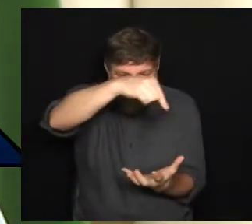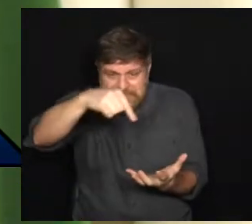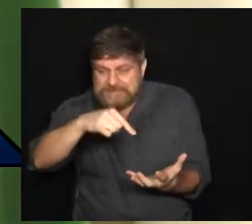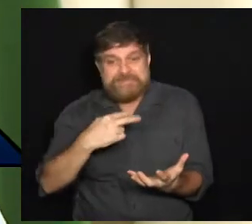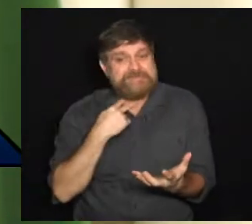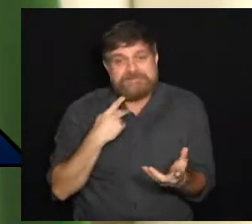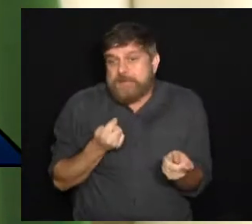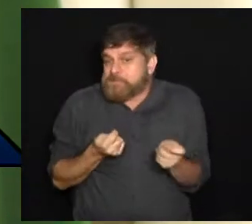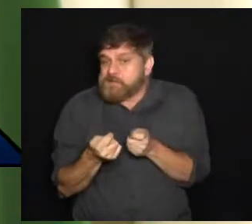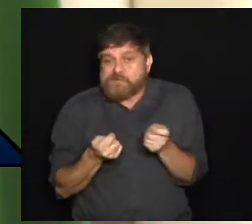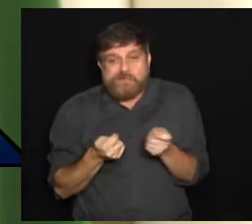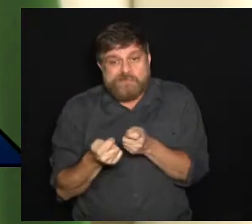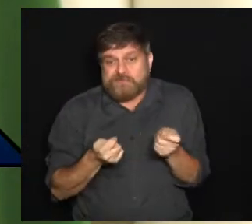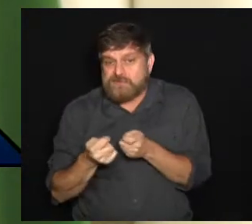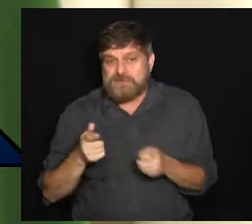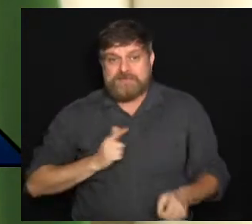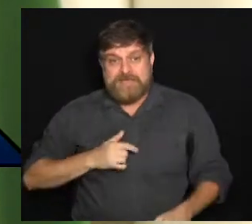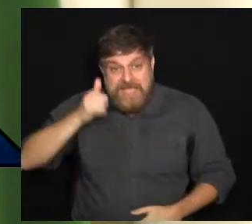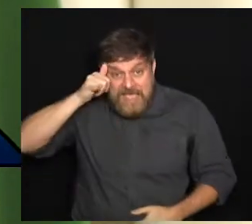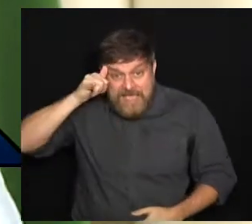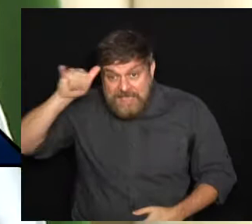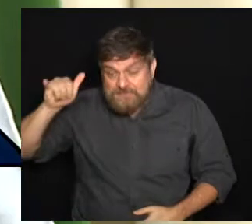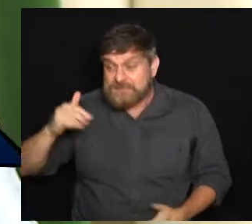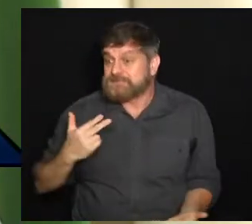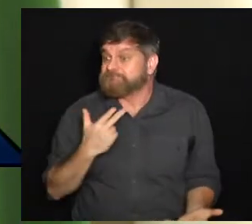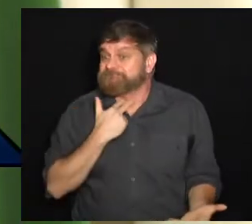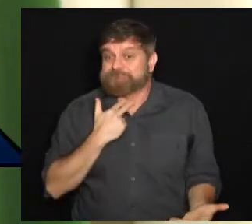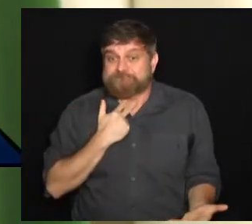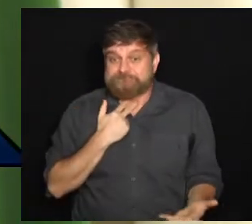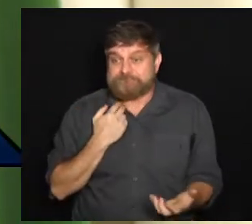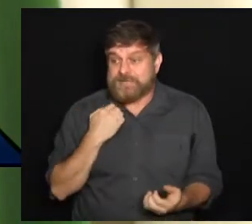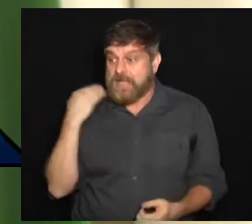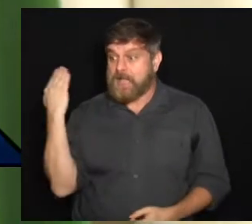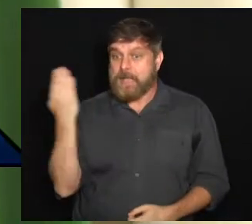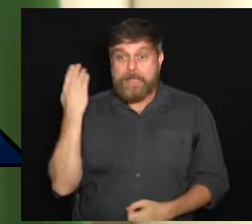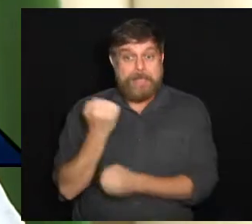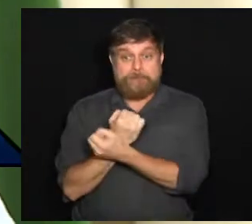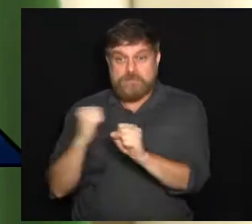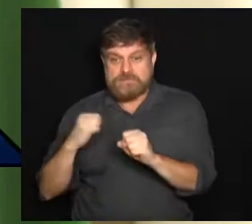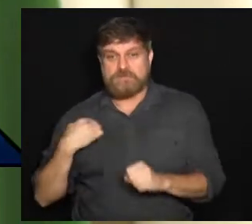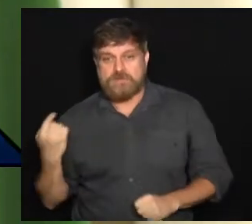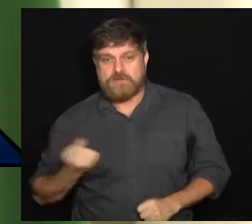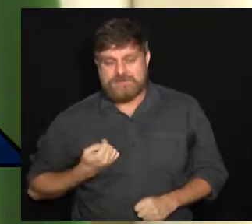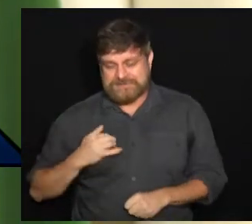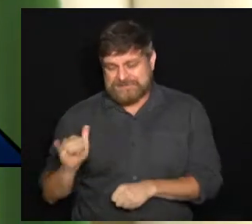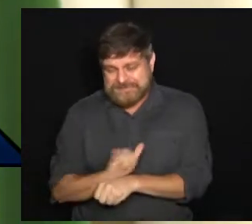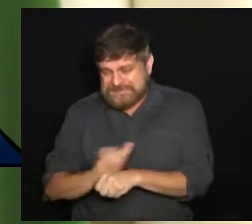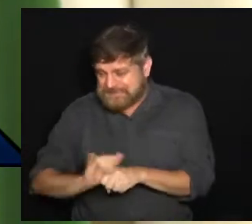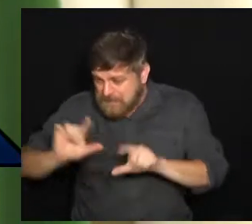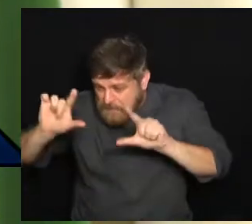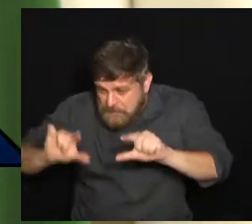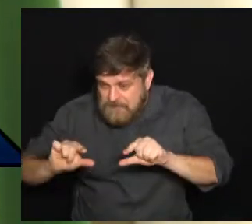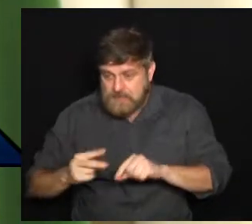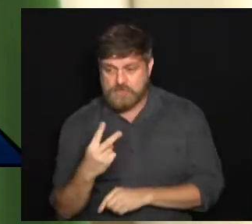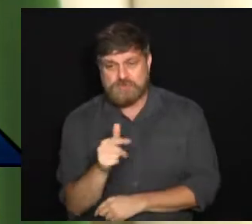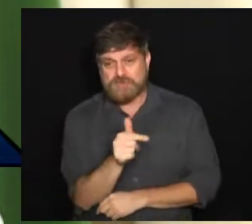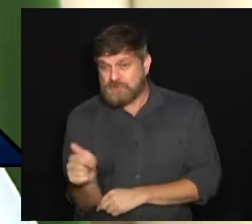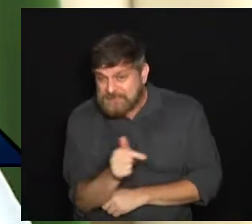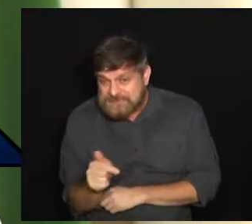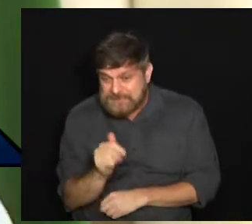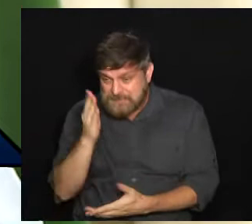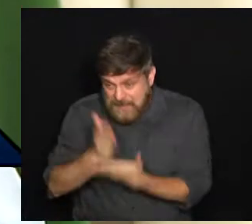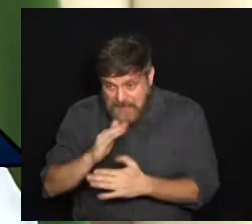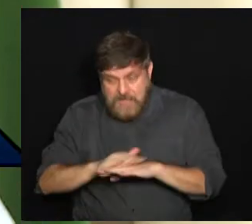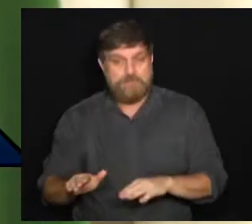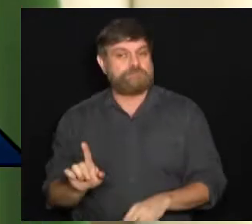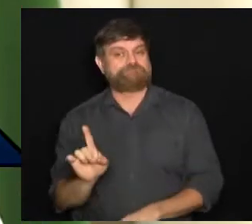controle da humanidade, evitar que ela aconteça. Então, o que nós podemos fazer é amenizar, e isso nós não vamos resolver em 2 semanas. É lamentável,